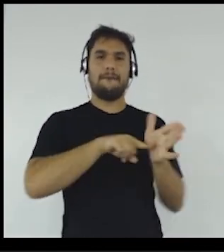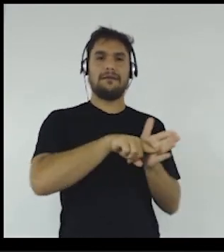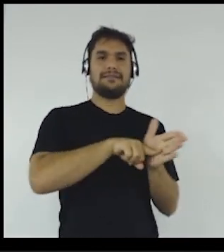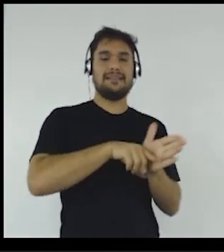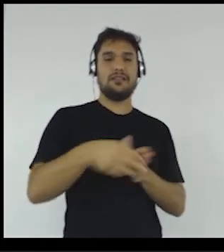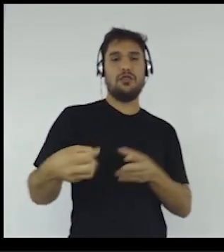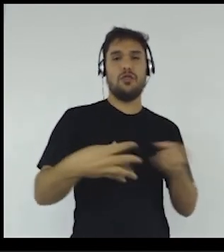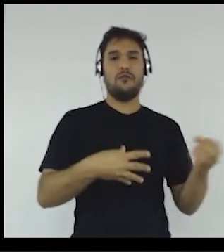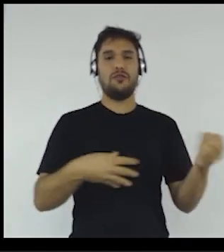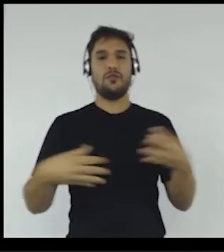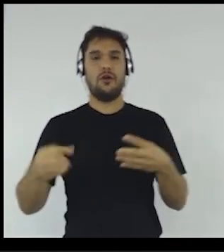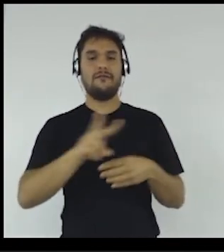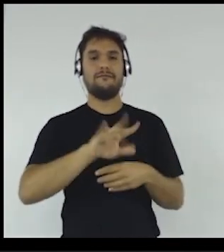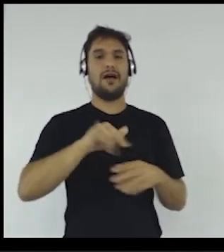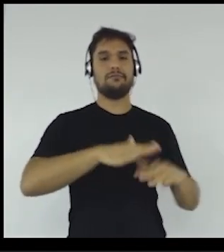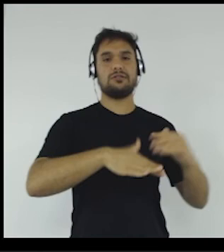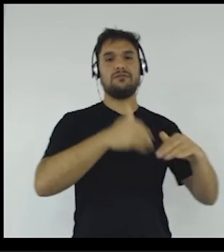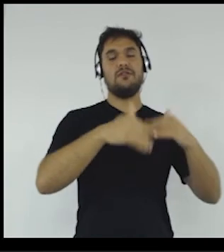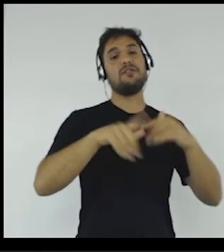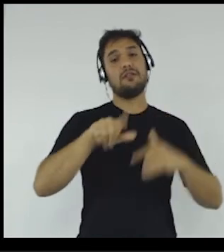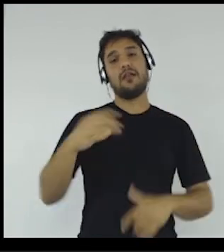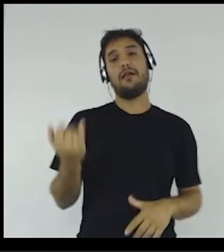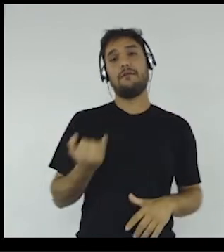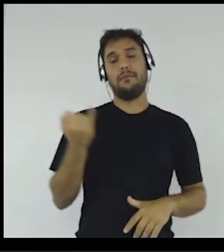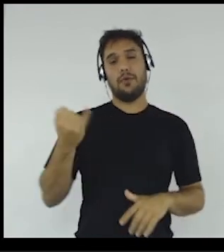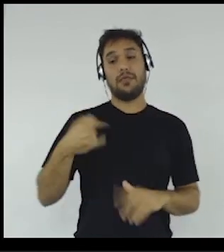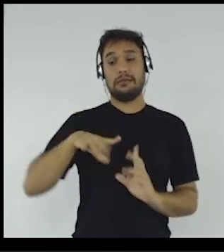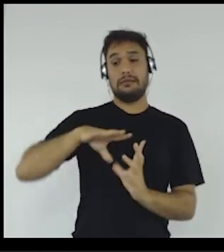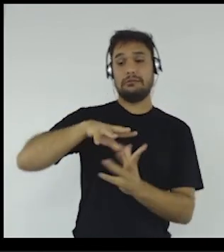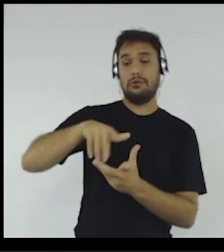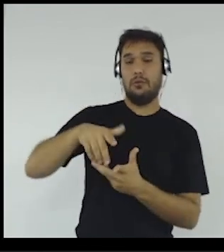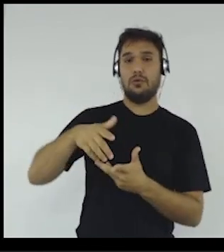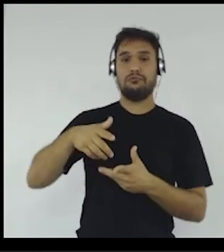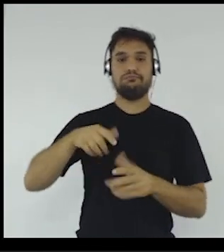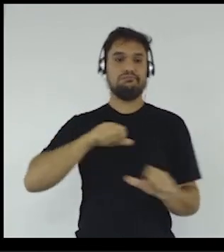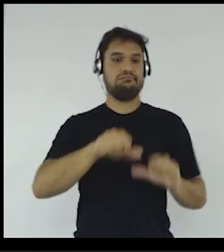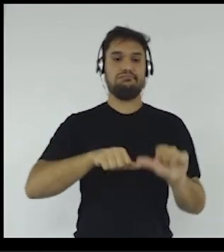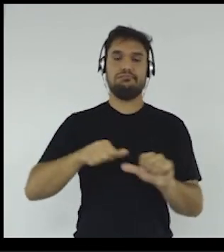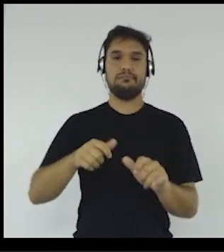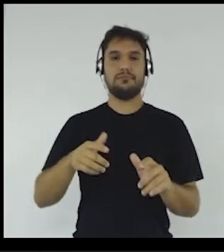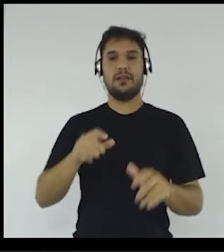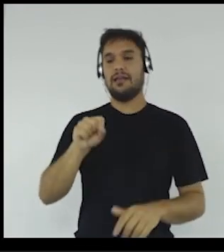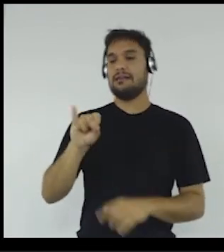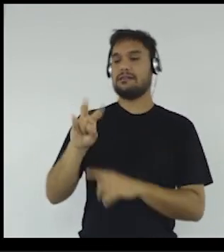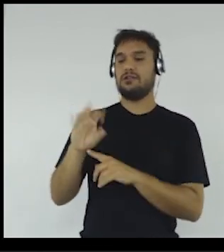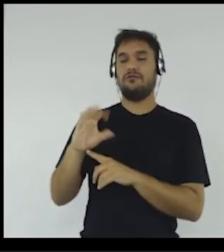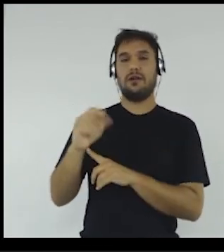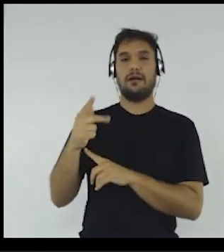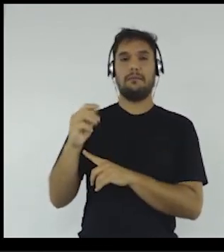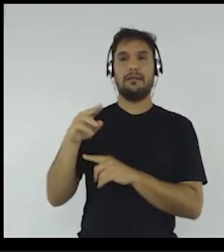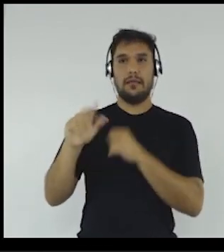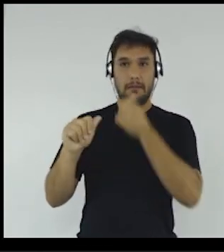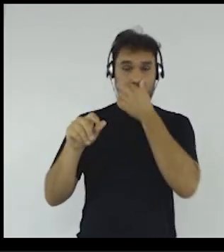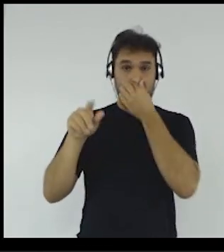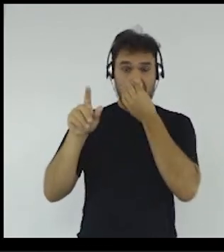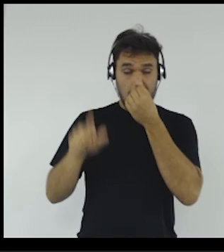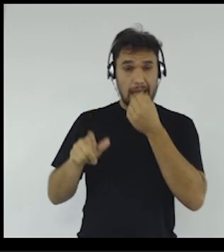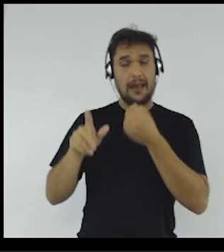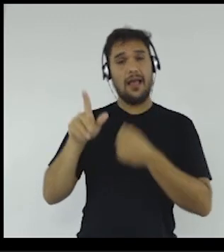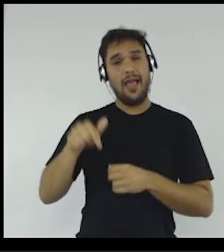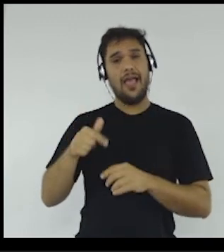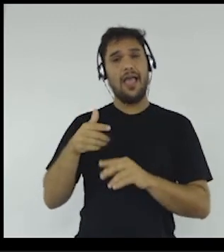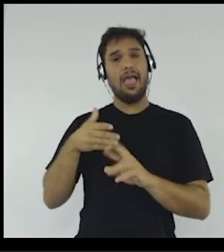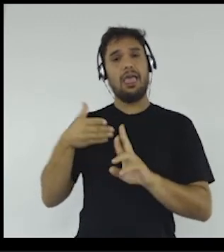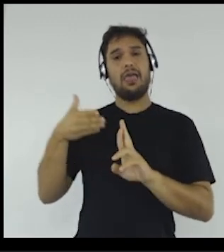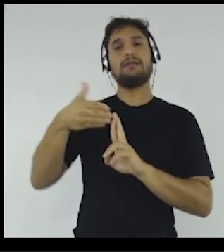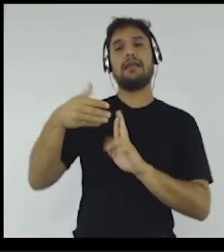que serão de extrema relevância neste mundo dinâmico e sempre em transformação. Dr. Silvio Capanema será sempre para nós